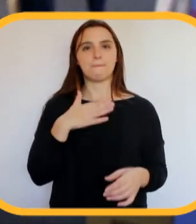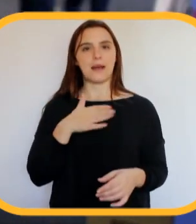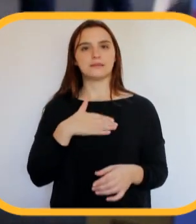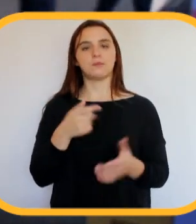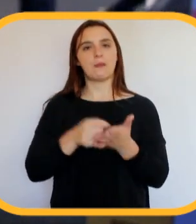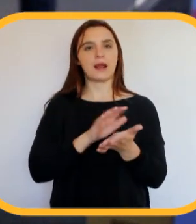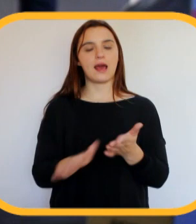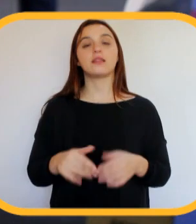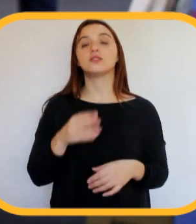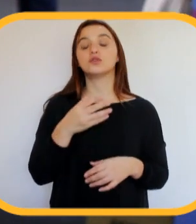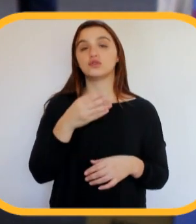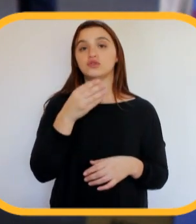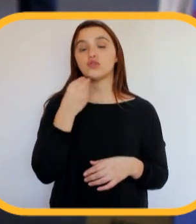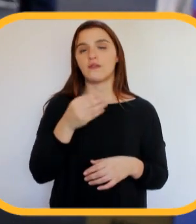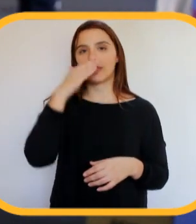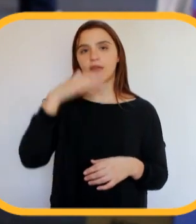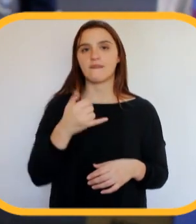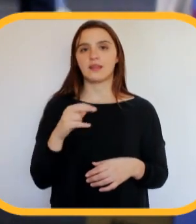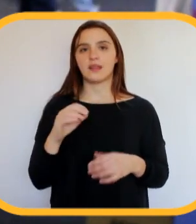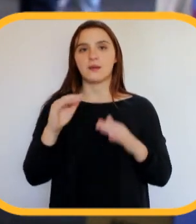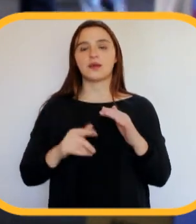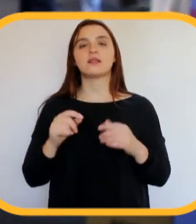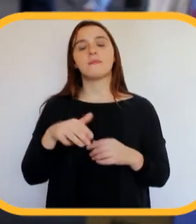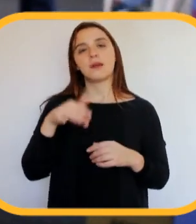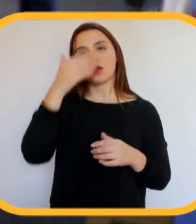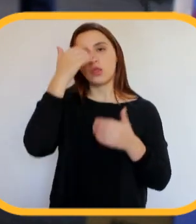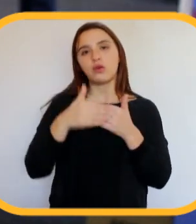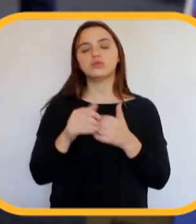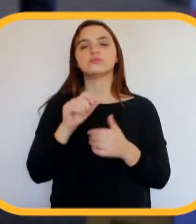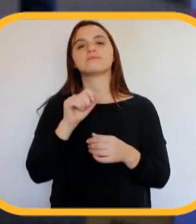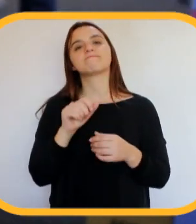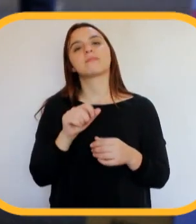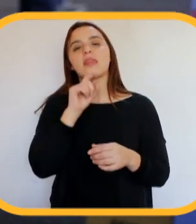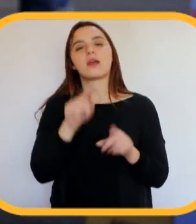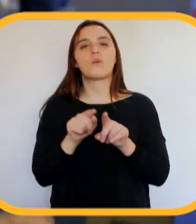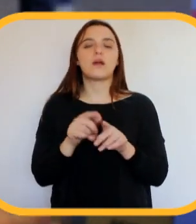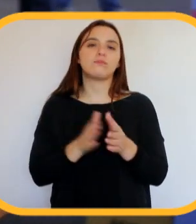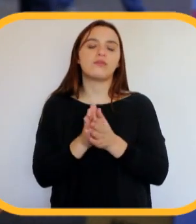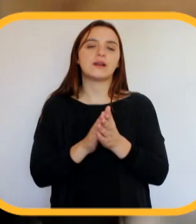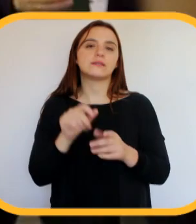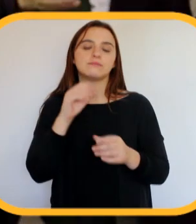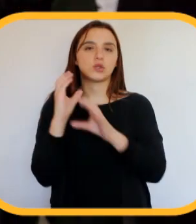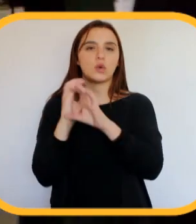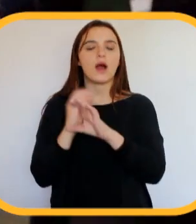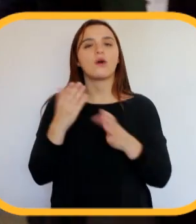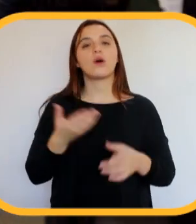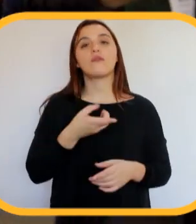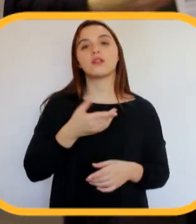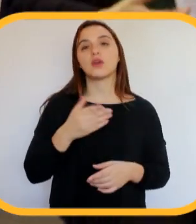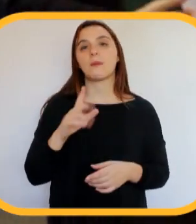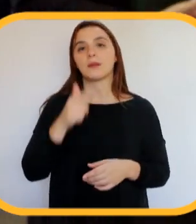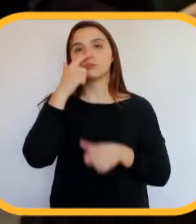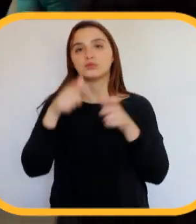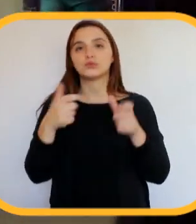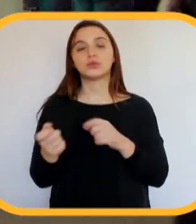jovens de 23 anos e os mais idosos, de mais de 65 anos, pudessem começar a andar de autocarro. Só para ter uma ideia, hoje são 91